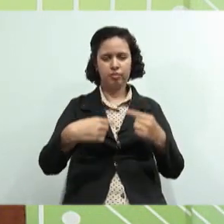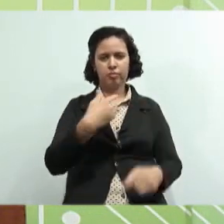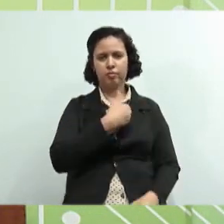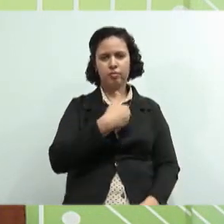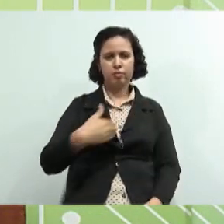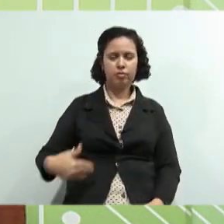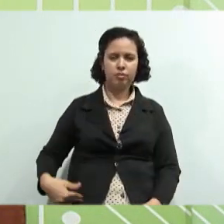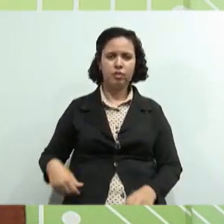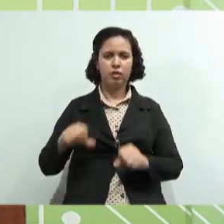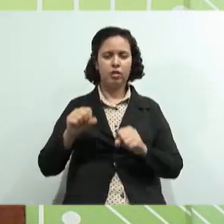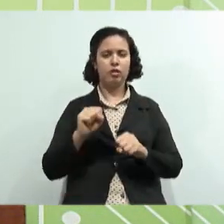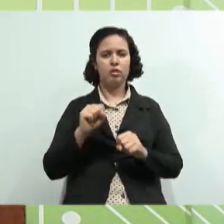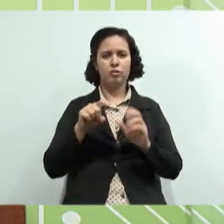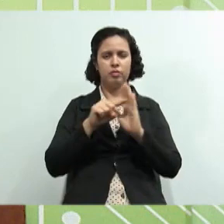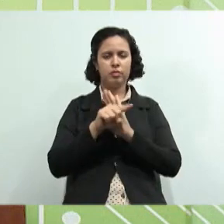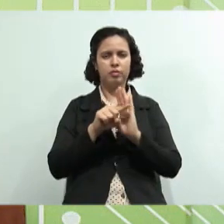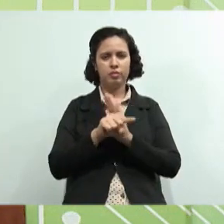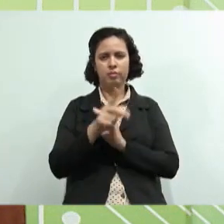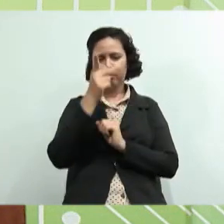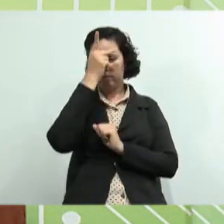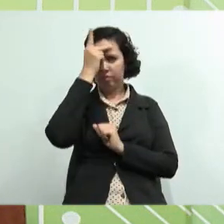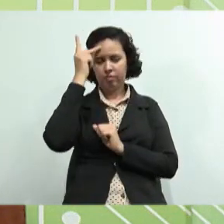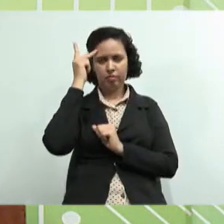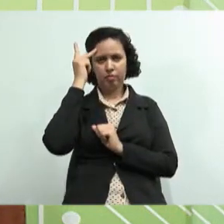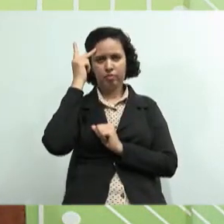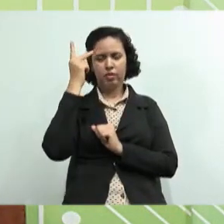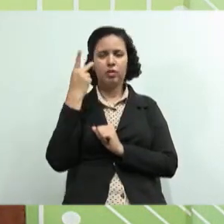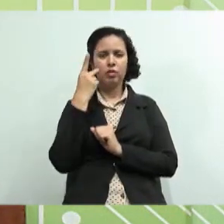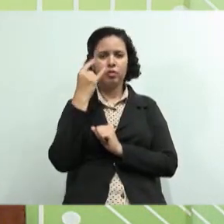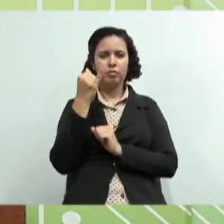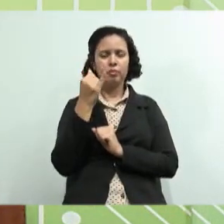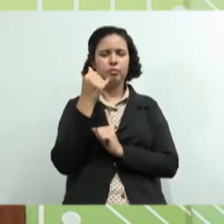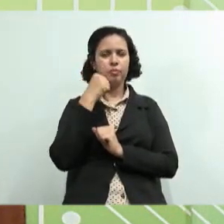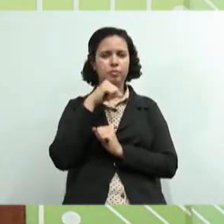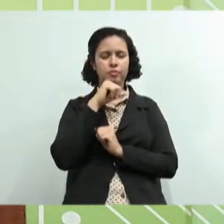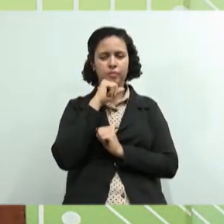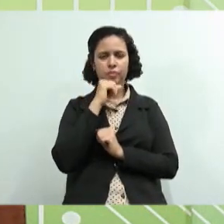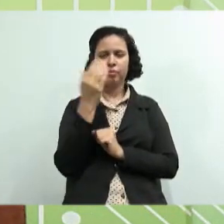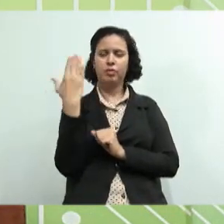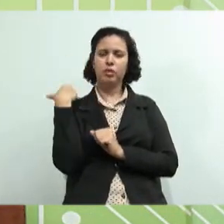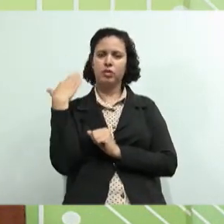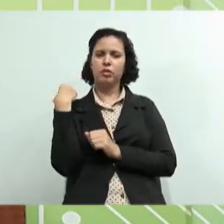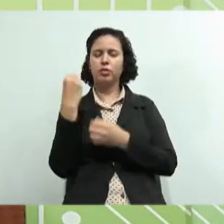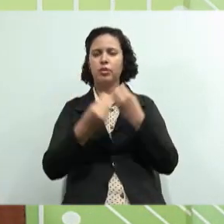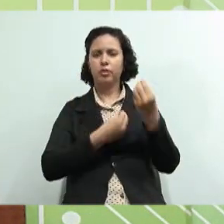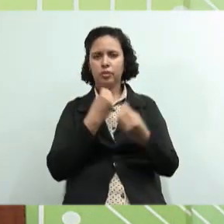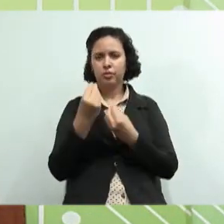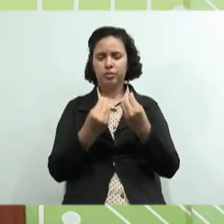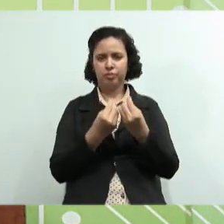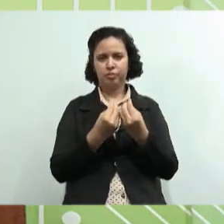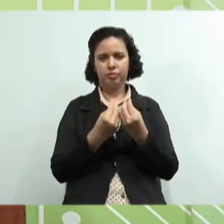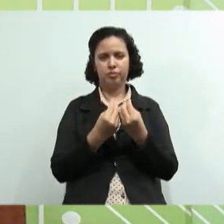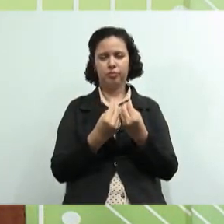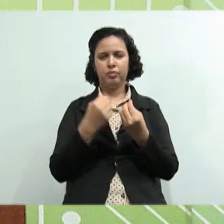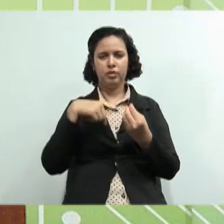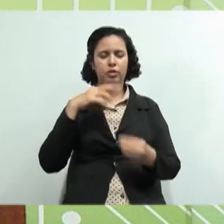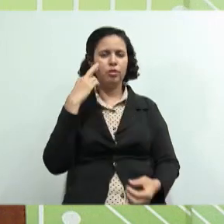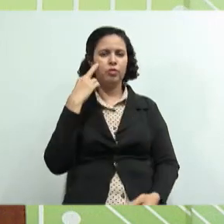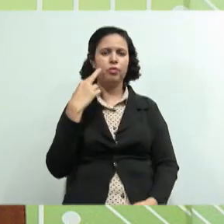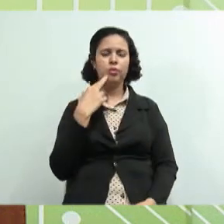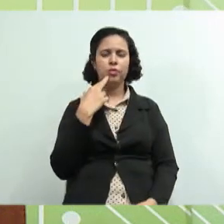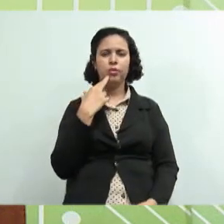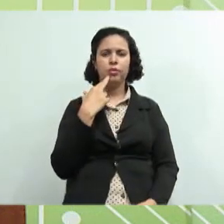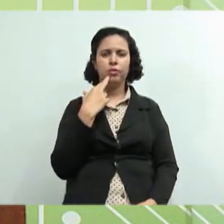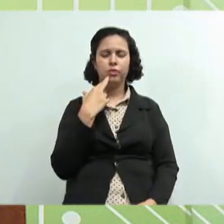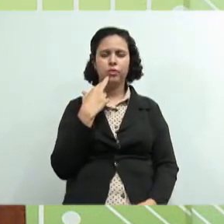pode perguntar para as pessoas mais velhas que você conhece, seus pais, seus avós, como que já foi a questão alimentar aqui em Rondônia mesmo. Quem se lembra, no